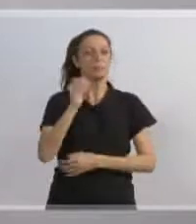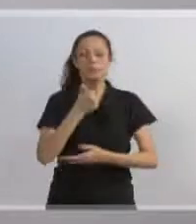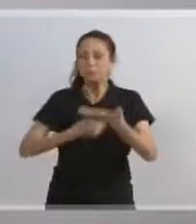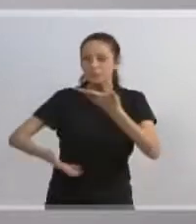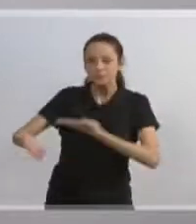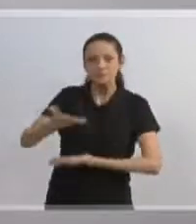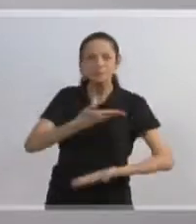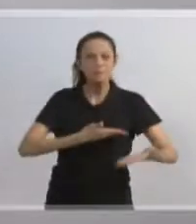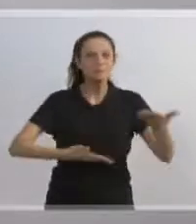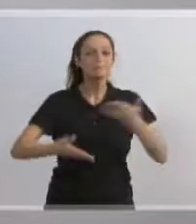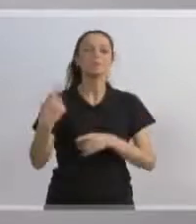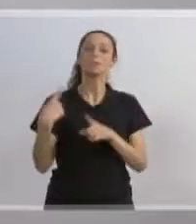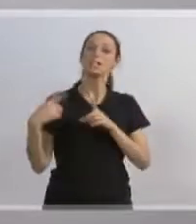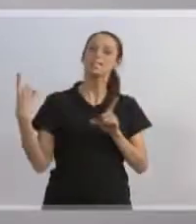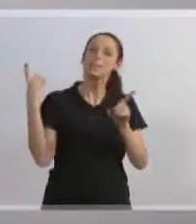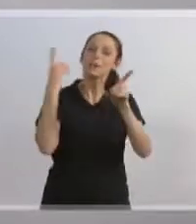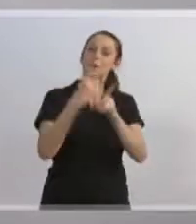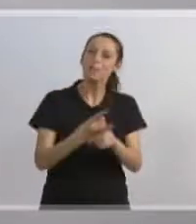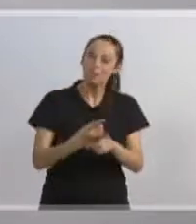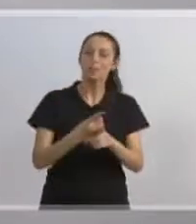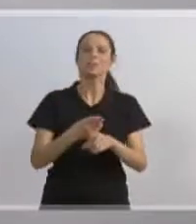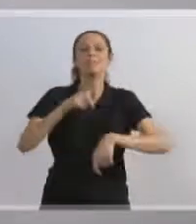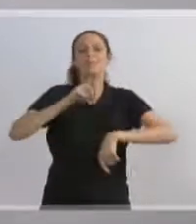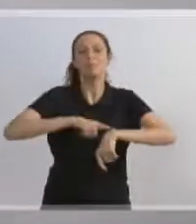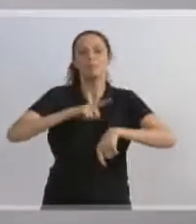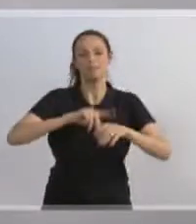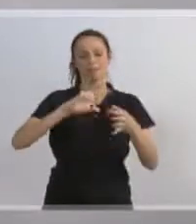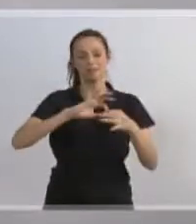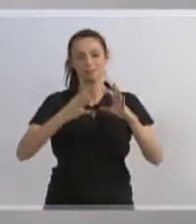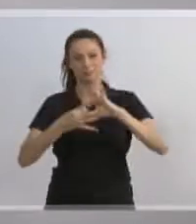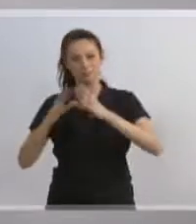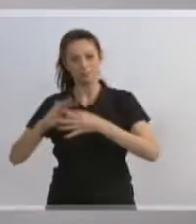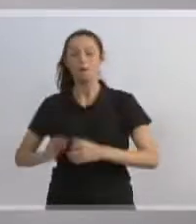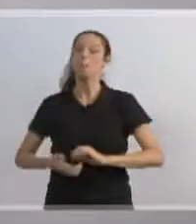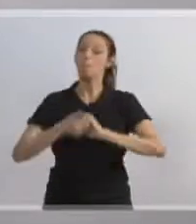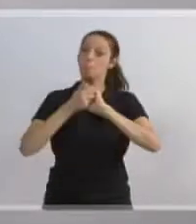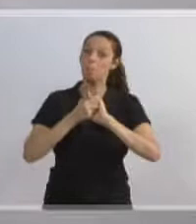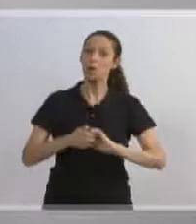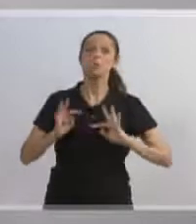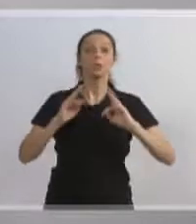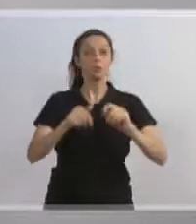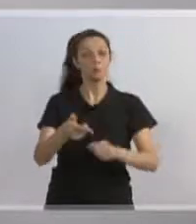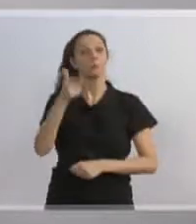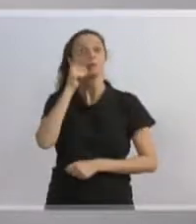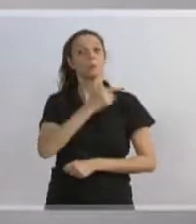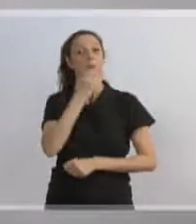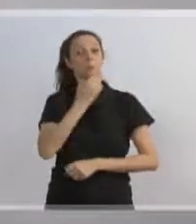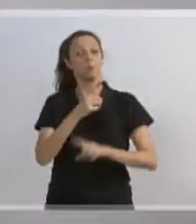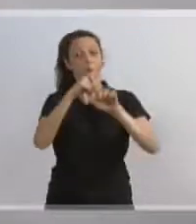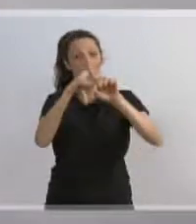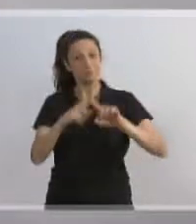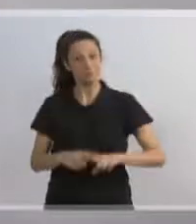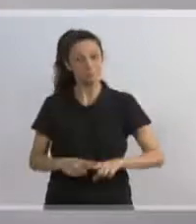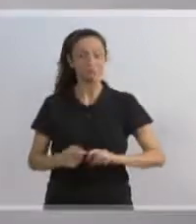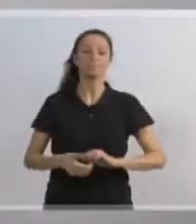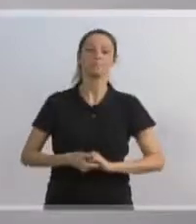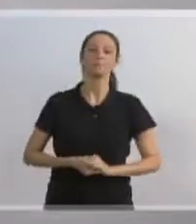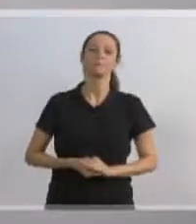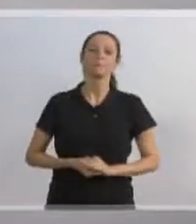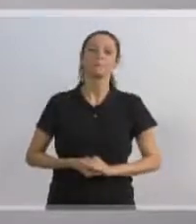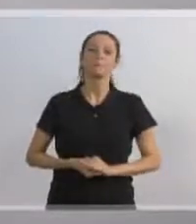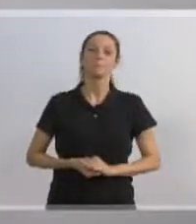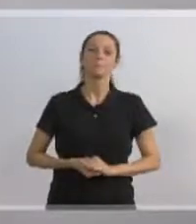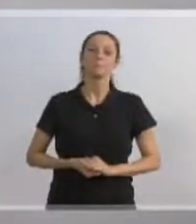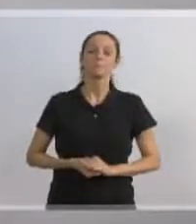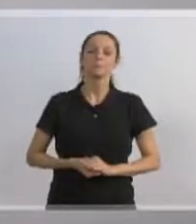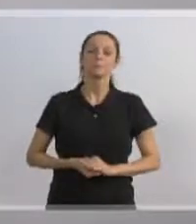quando se encontra para fazer essas Olimpíadas. Parabéns a todos, que realmente realizem excelentes jogos. E depois, gostaria de